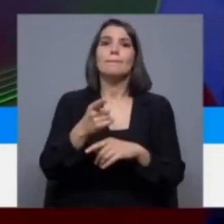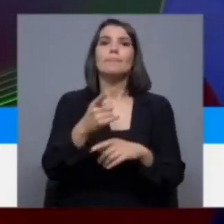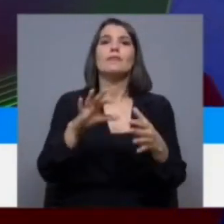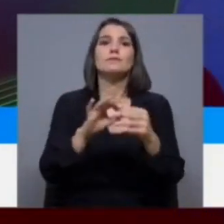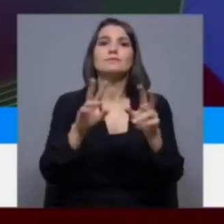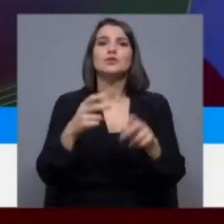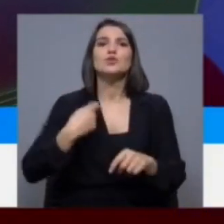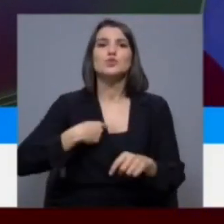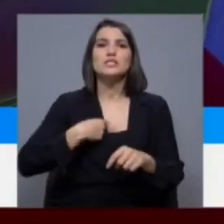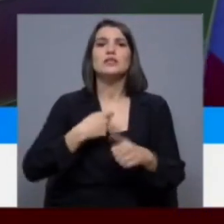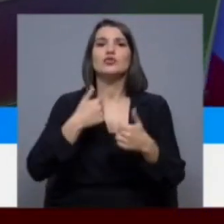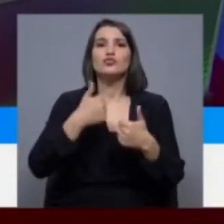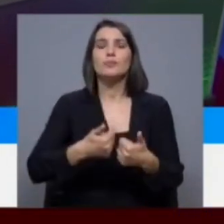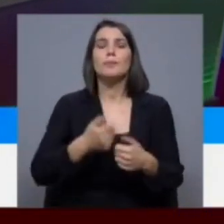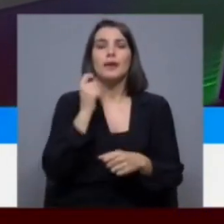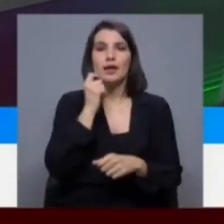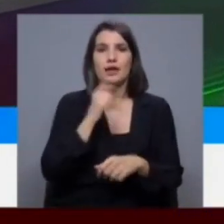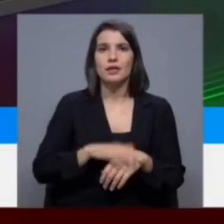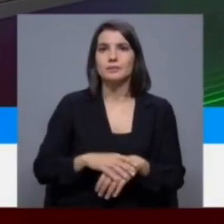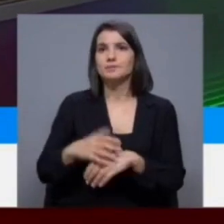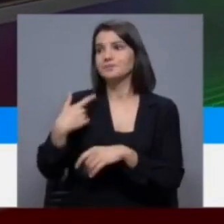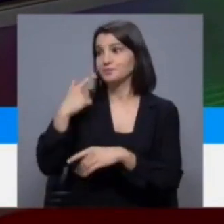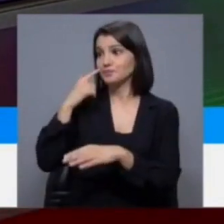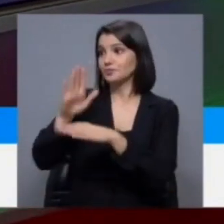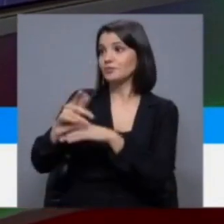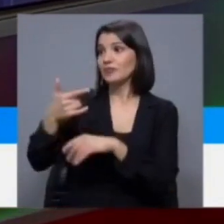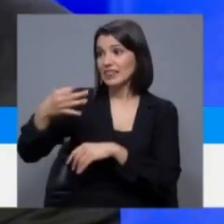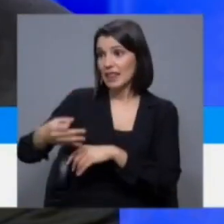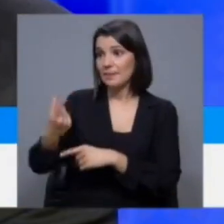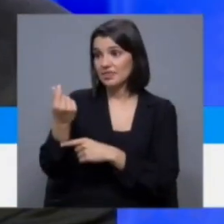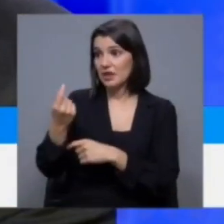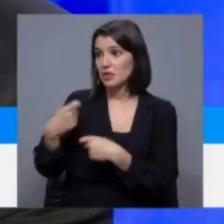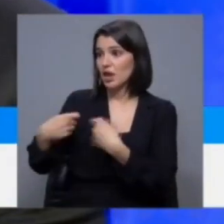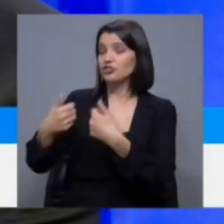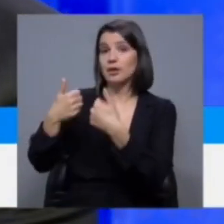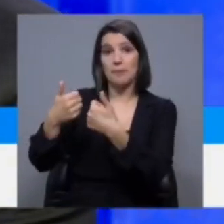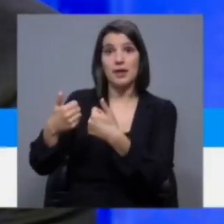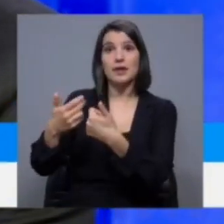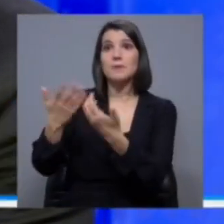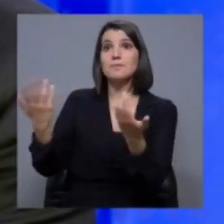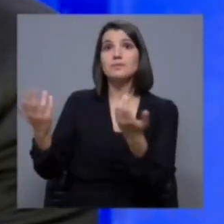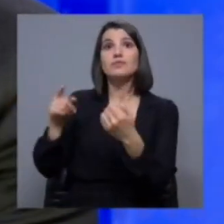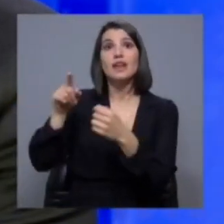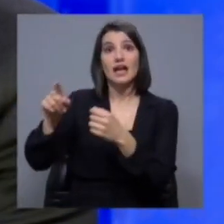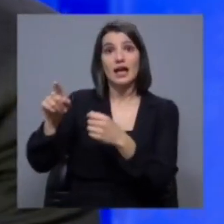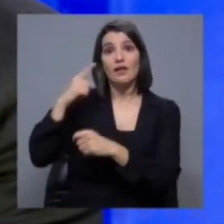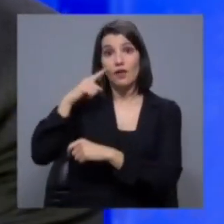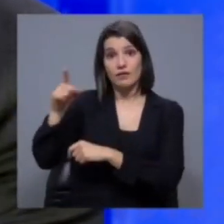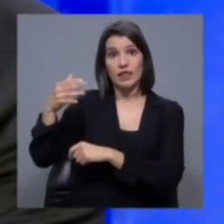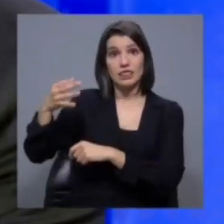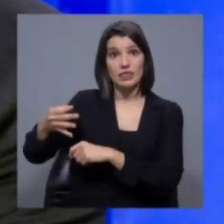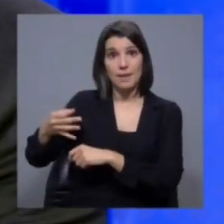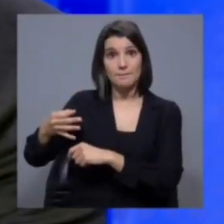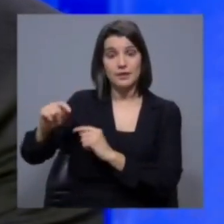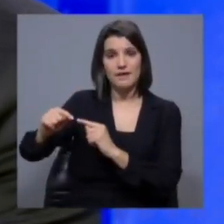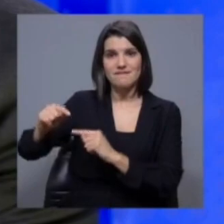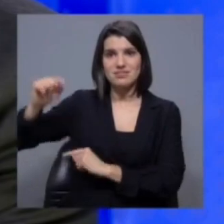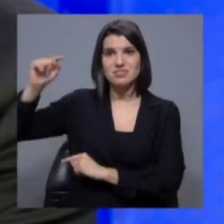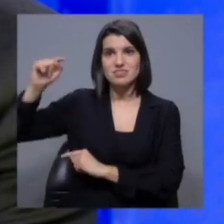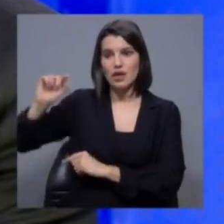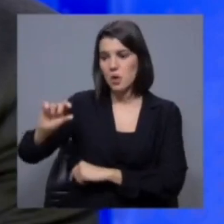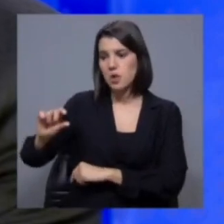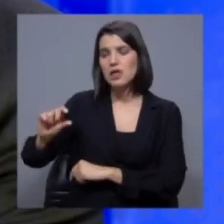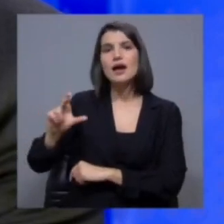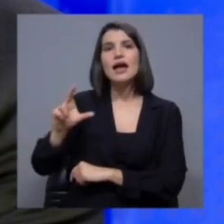mostrar o central da Aventura que acha que está atualmente a pegada aqui também aplicar é que é tapa com essa coisa grande